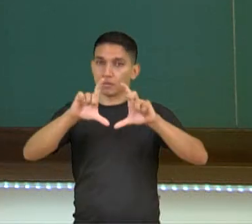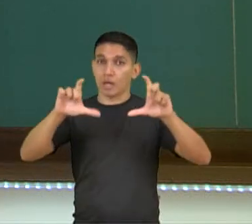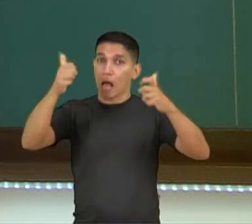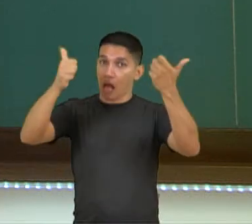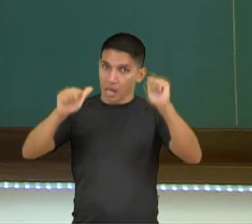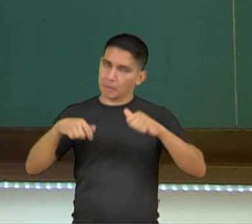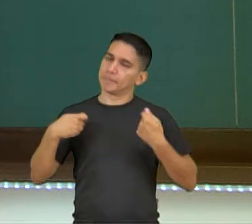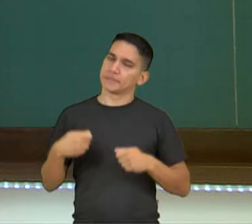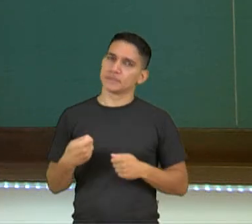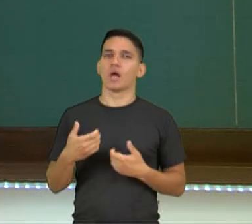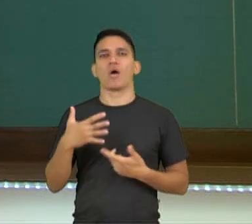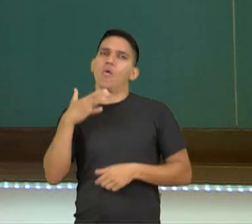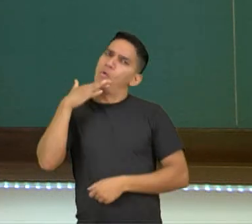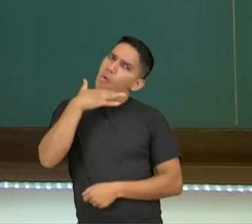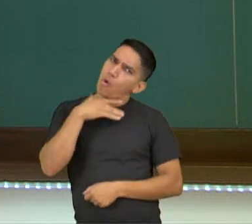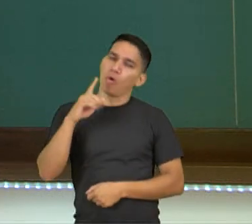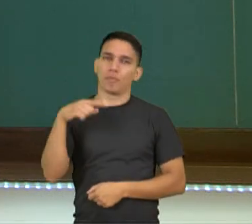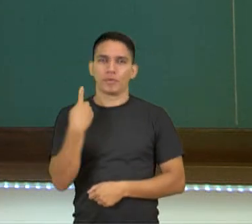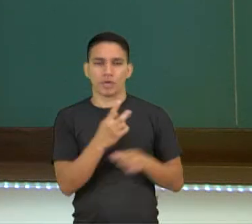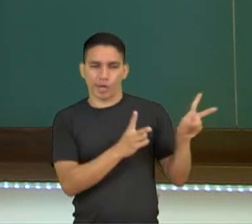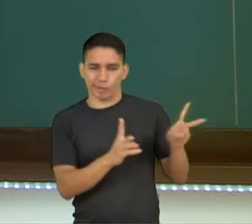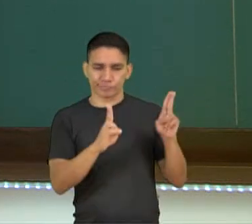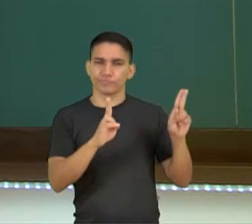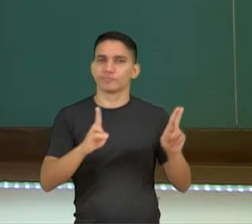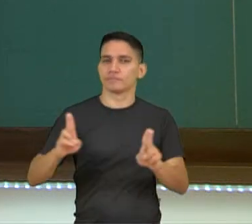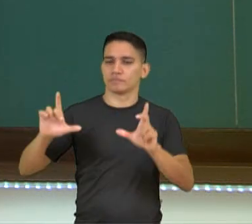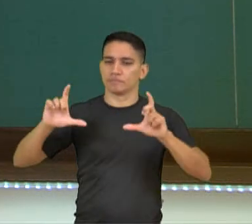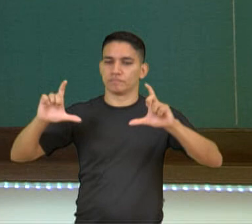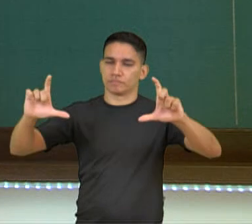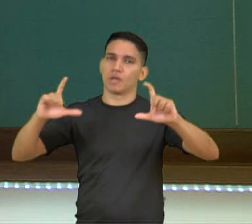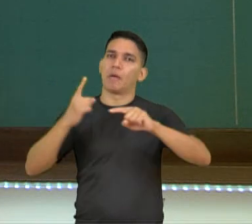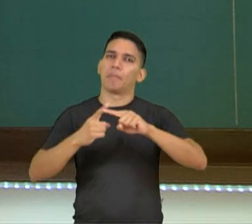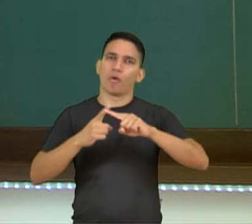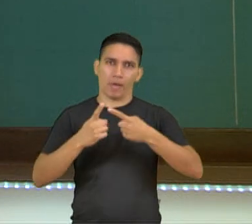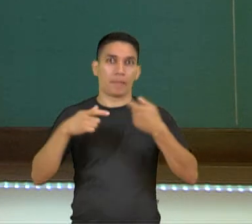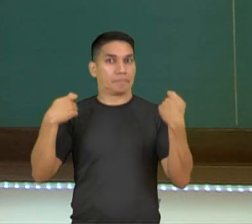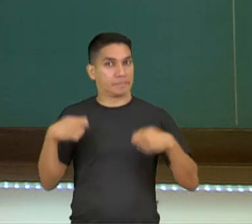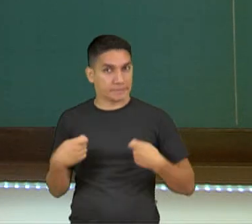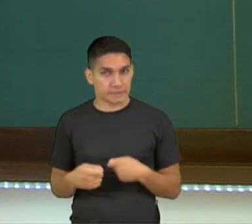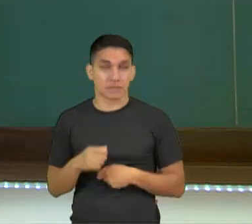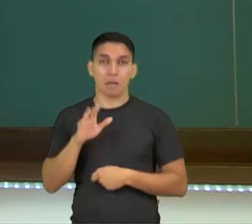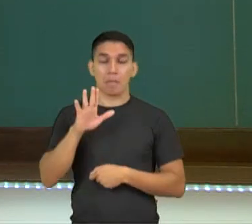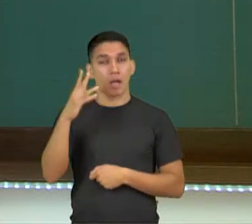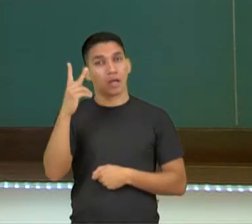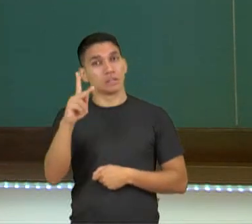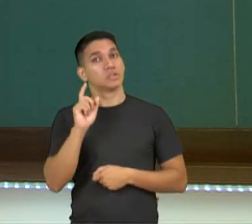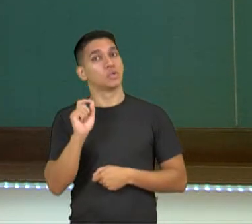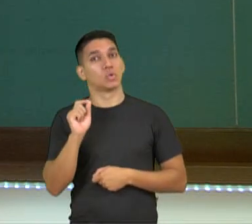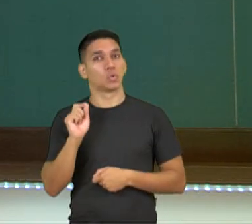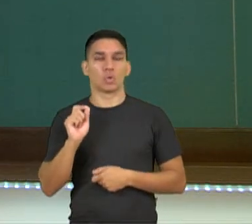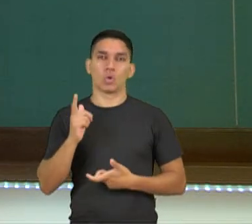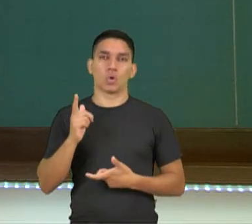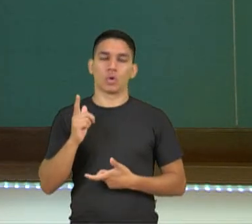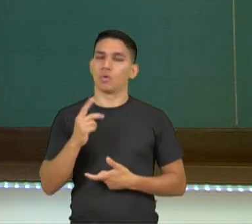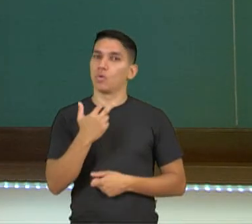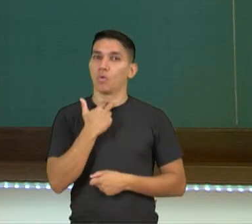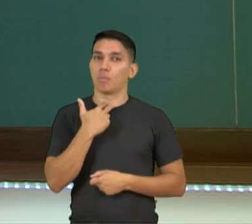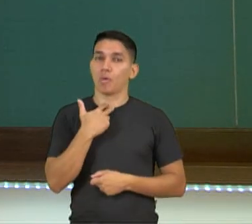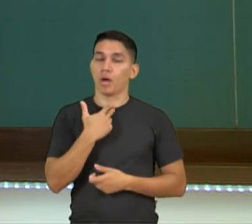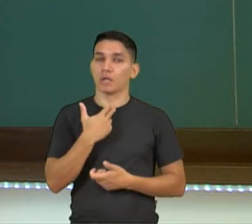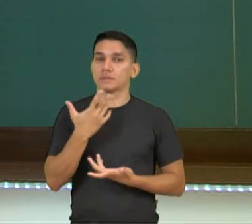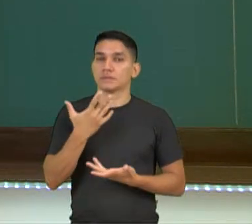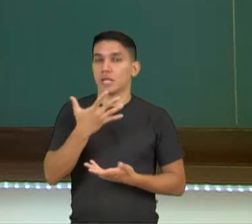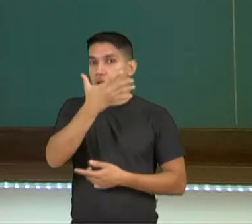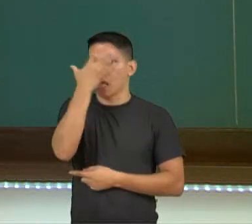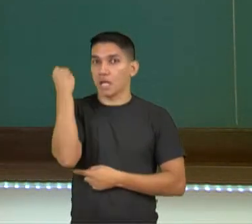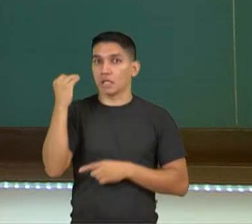É claro que a gente faz esses recortes porque eles são didaticamente necessários, porém não se perde de vista o todo